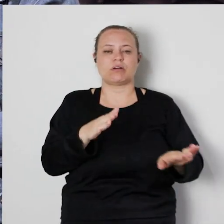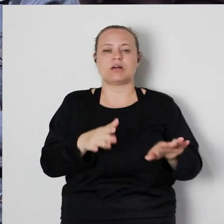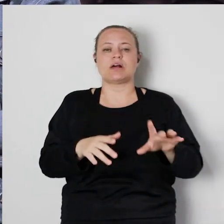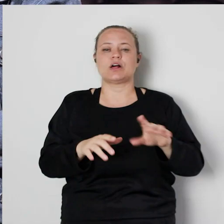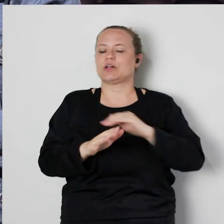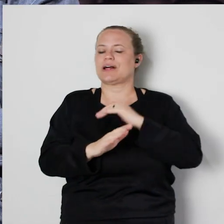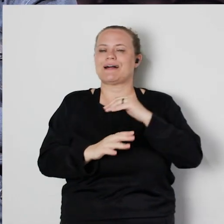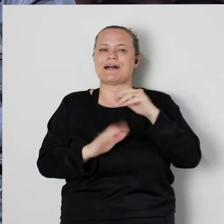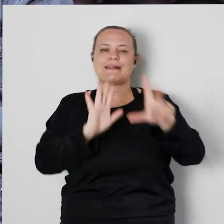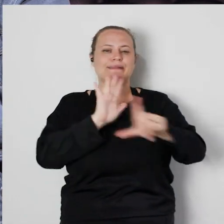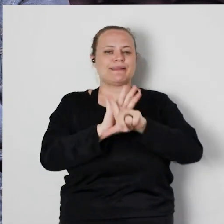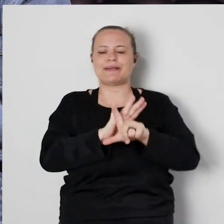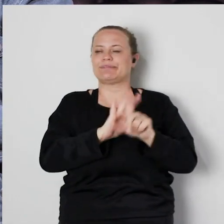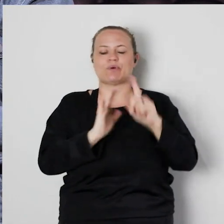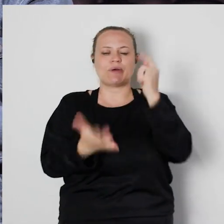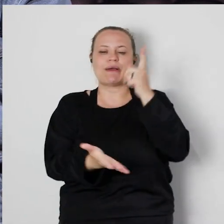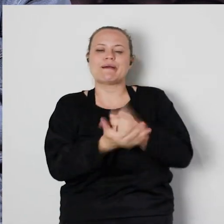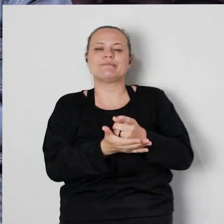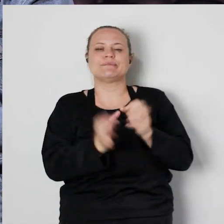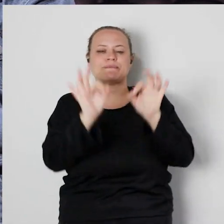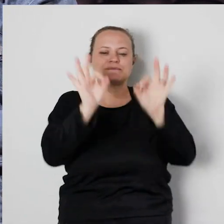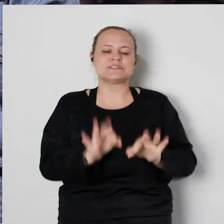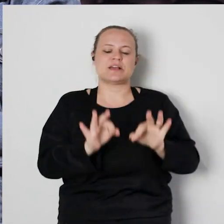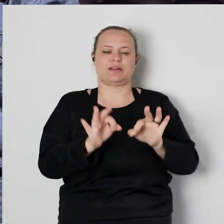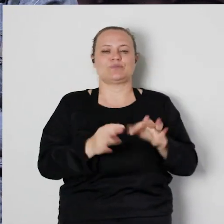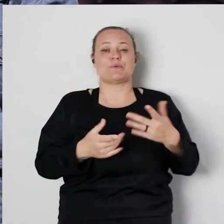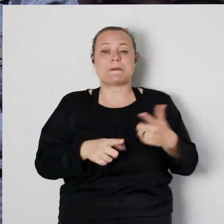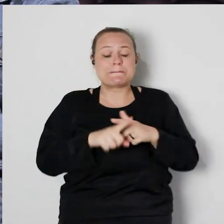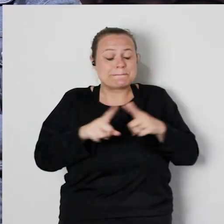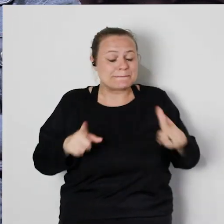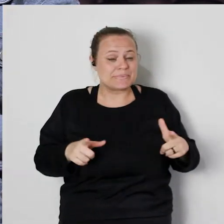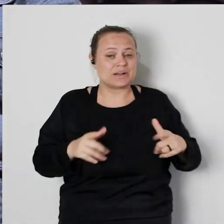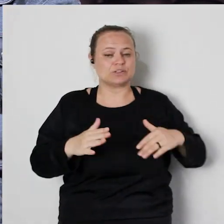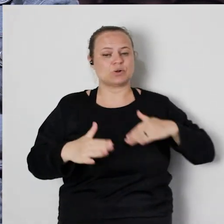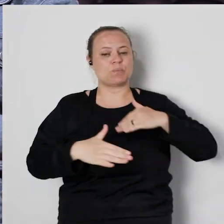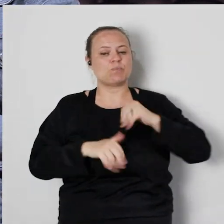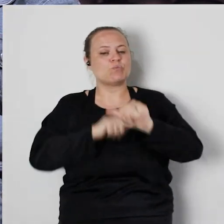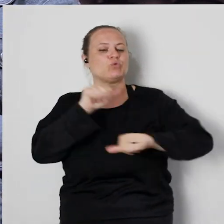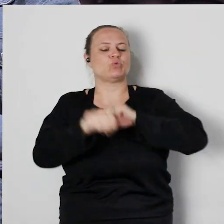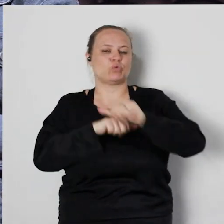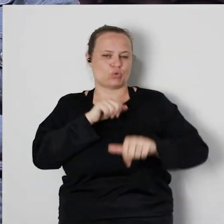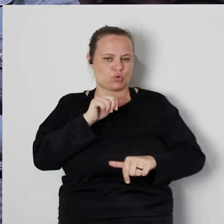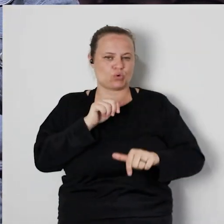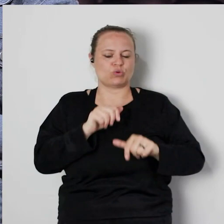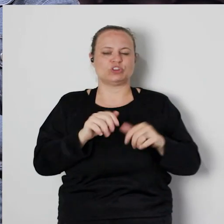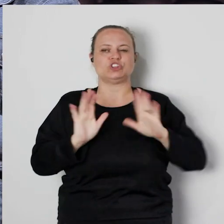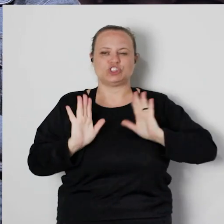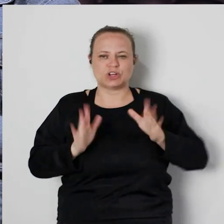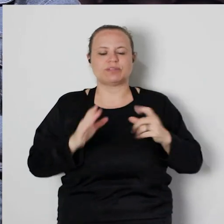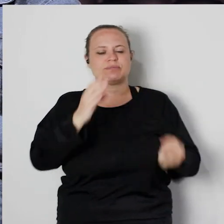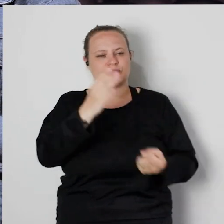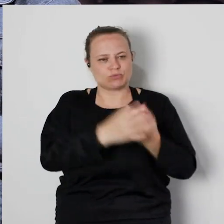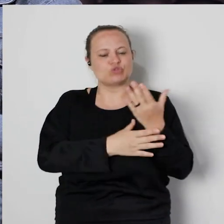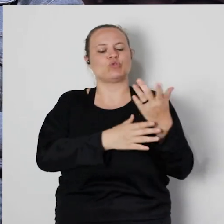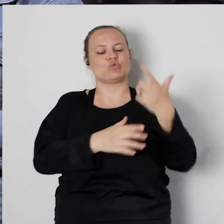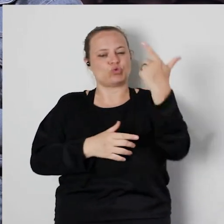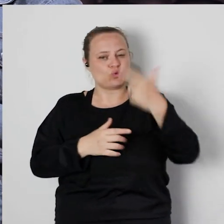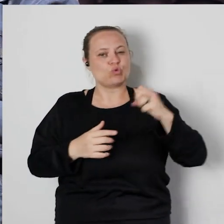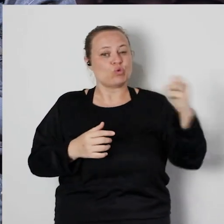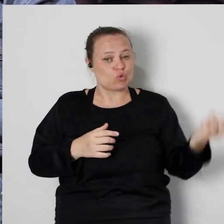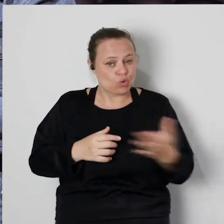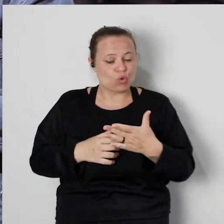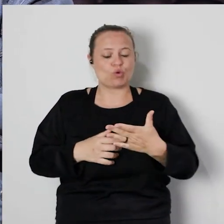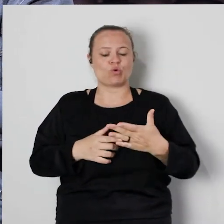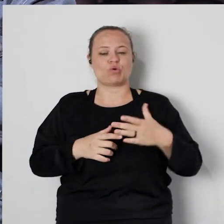por um desmonte e a lei não está sendo integralmente cumprida em todos os âmbitos, né? Municipal, federal, estadual e federal. E de lá para